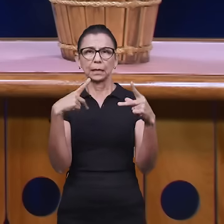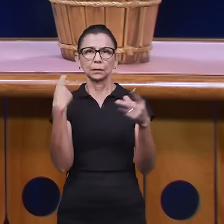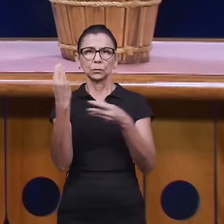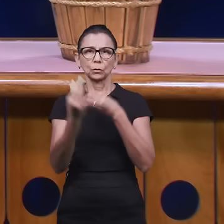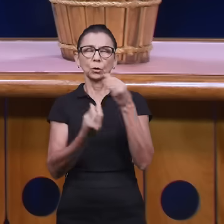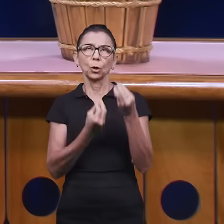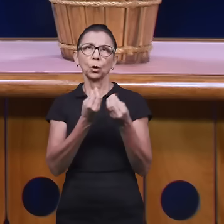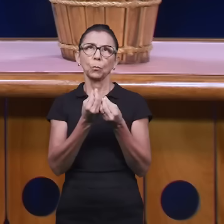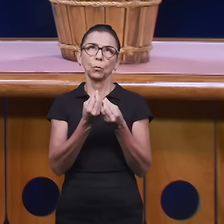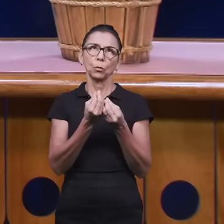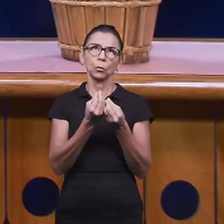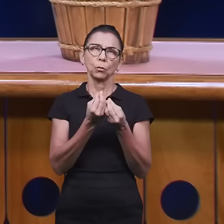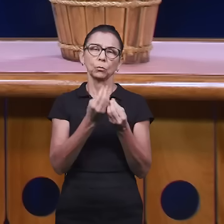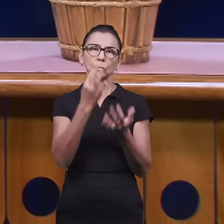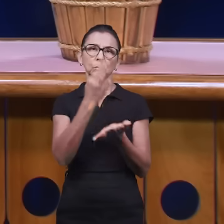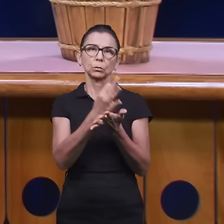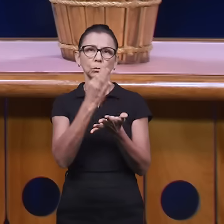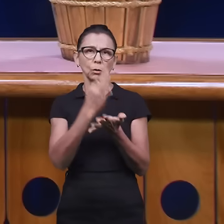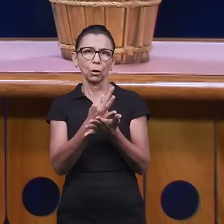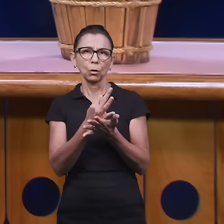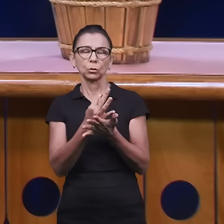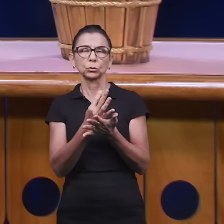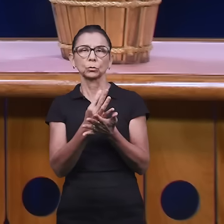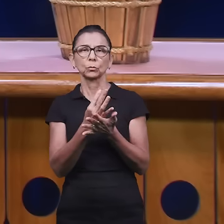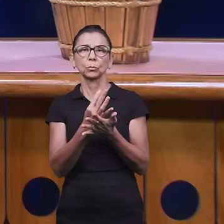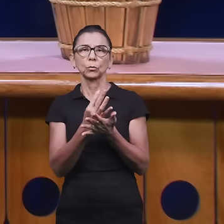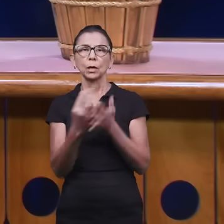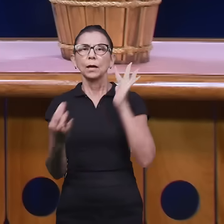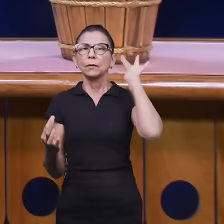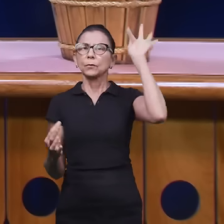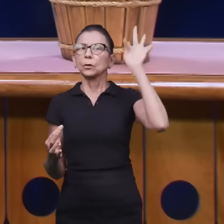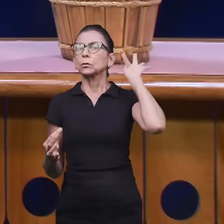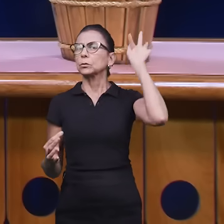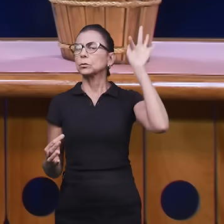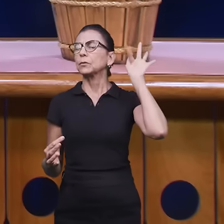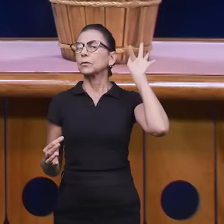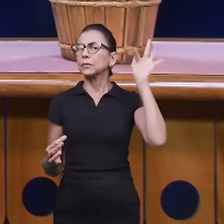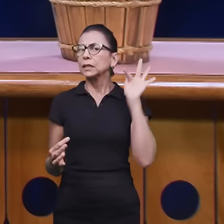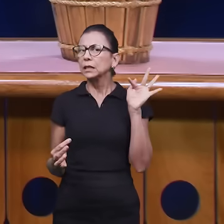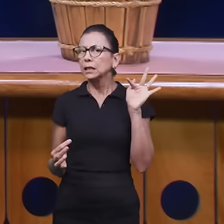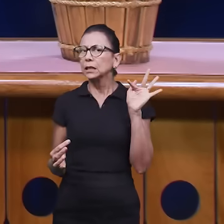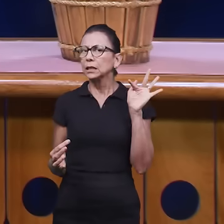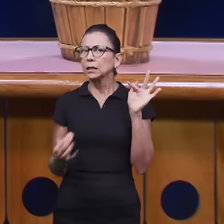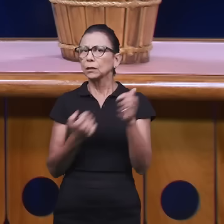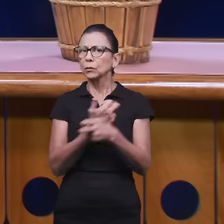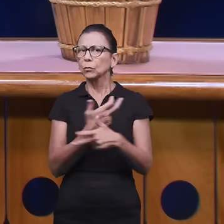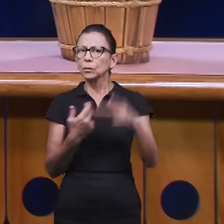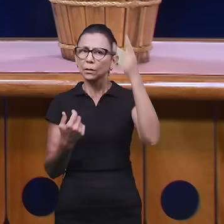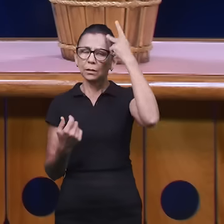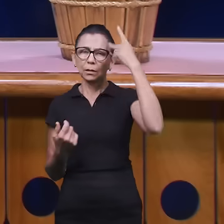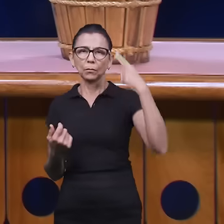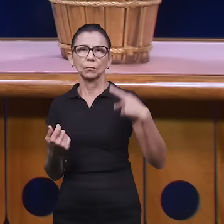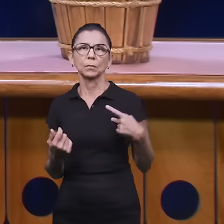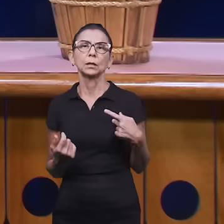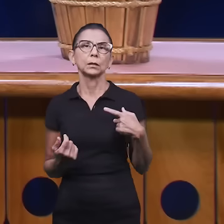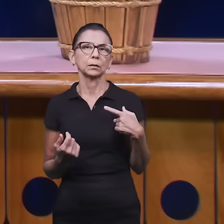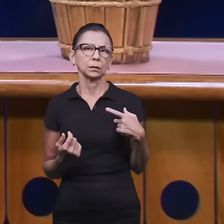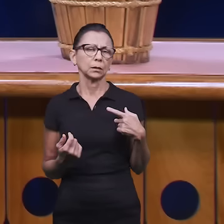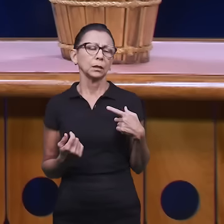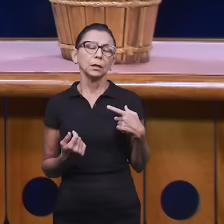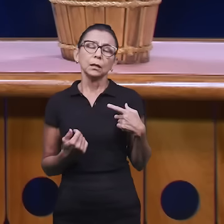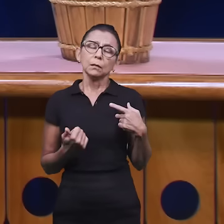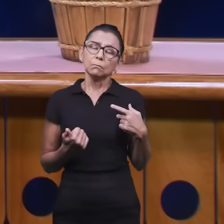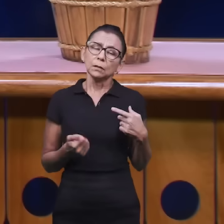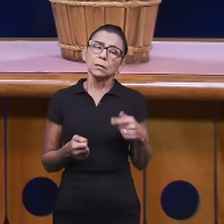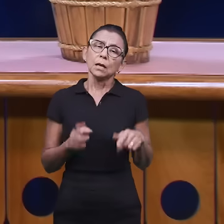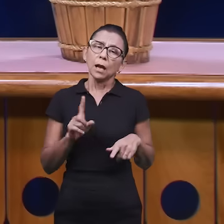teológicos, filosóficos, aquilo que se aplica. Nada que isso não seja uma coisa